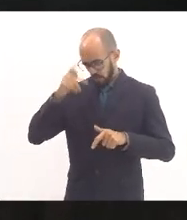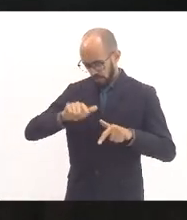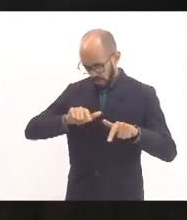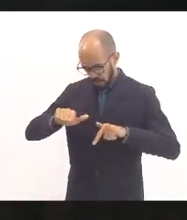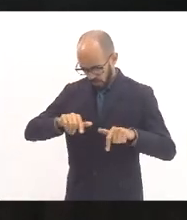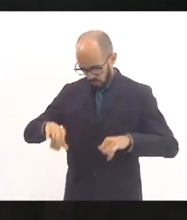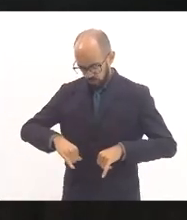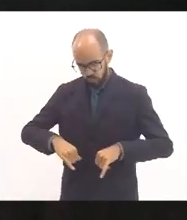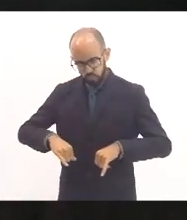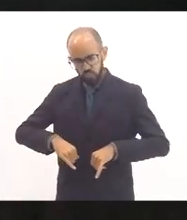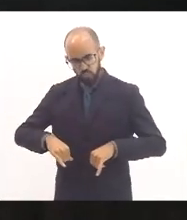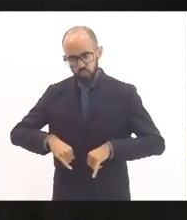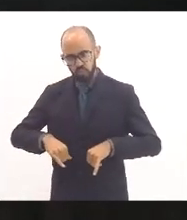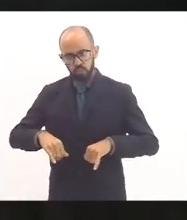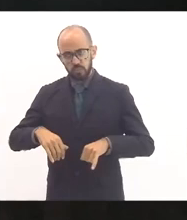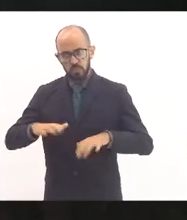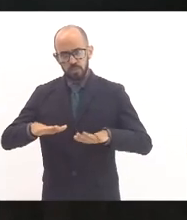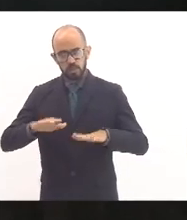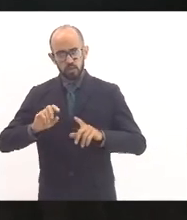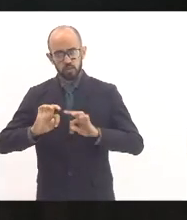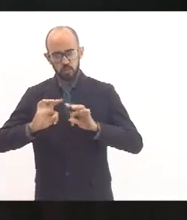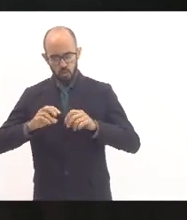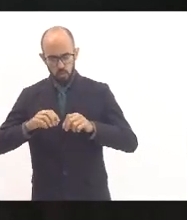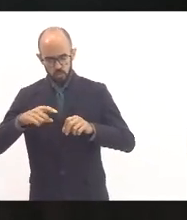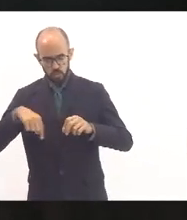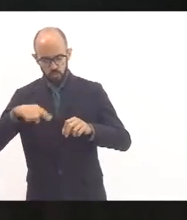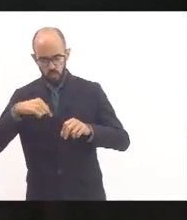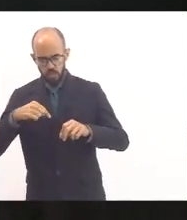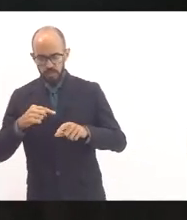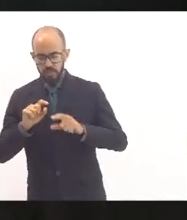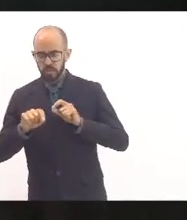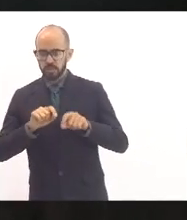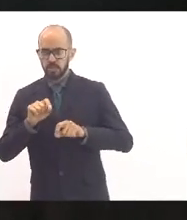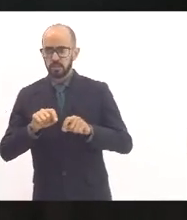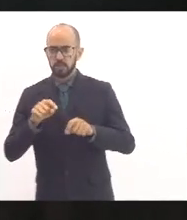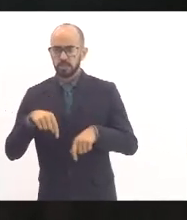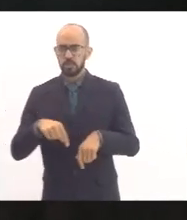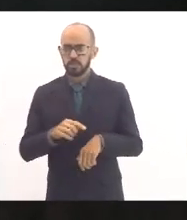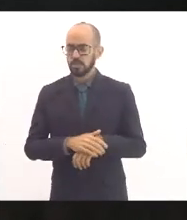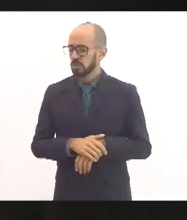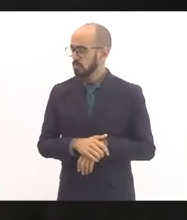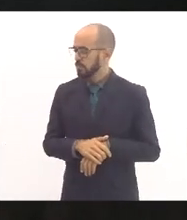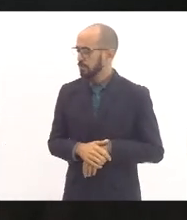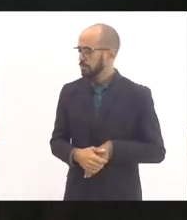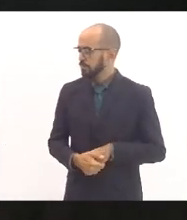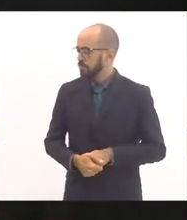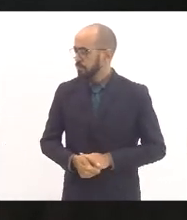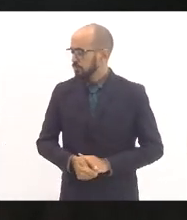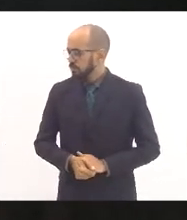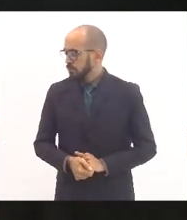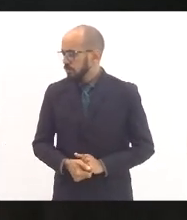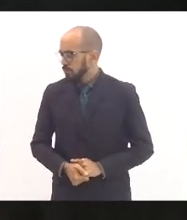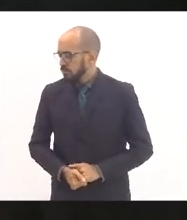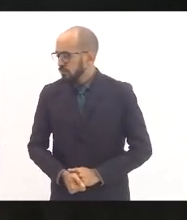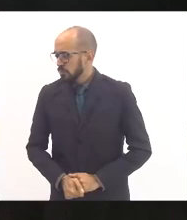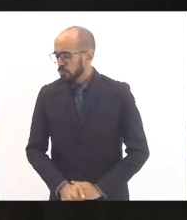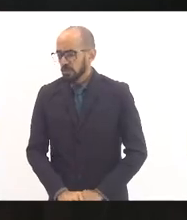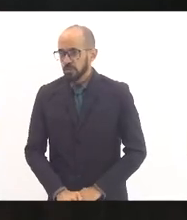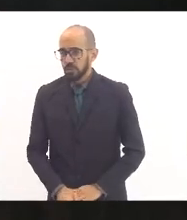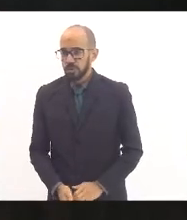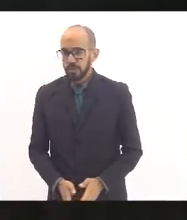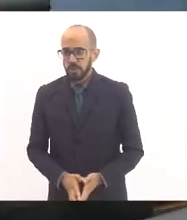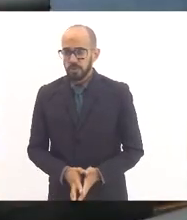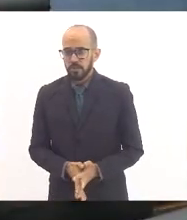todo mundo aqui eu acho que entendeu tá bom a